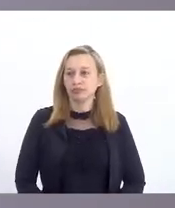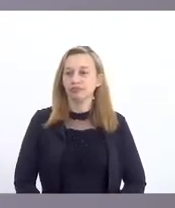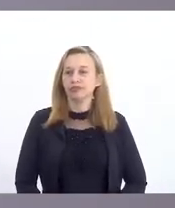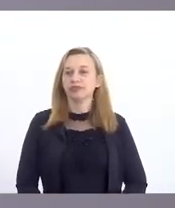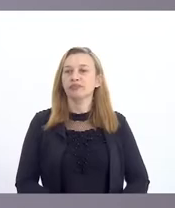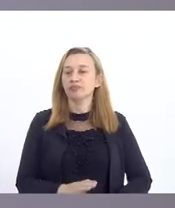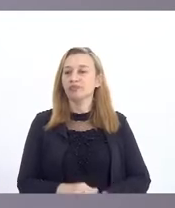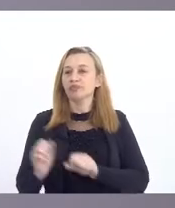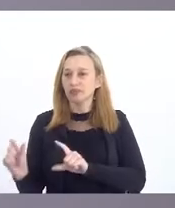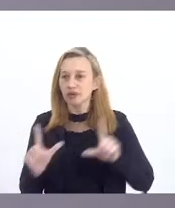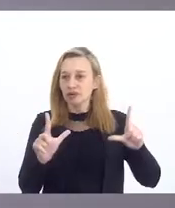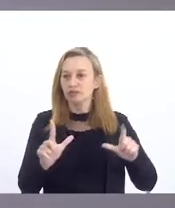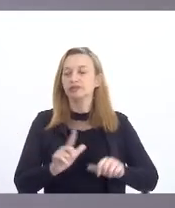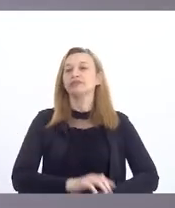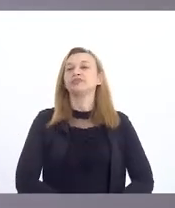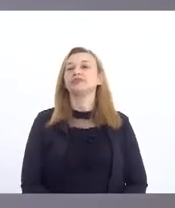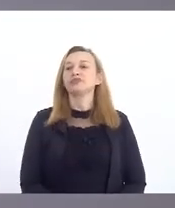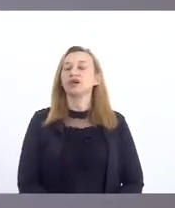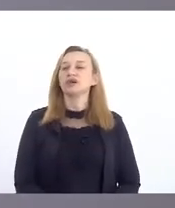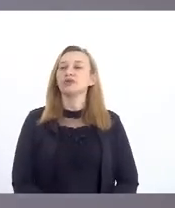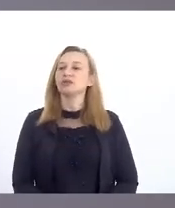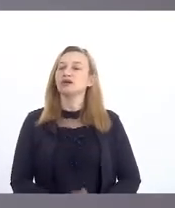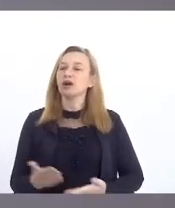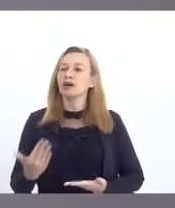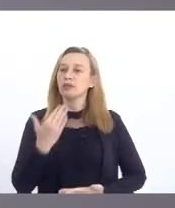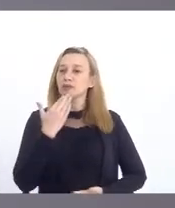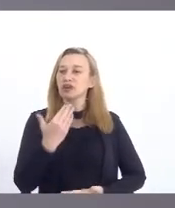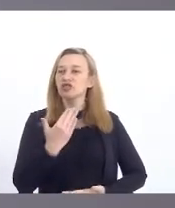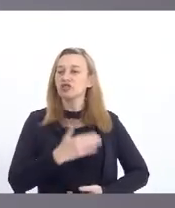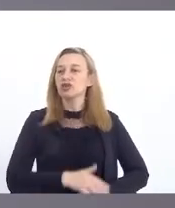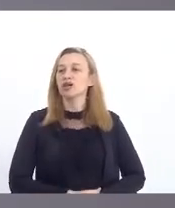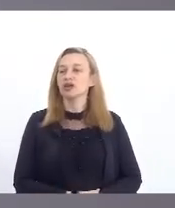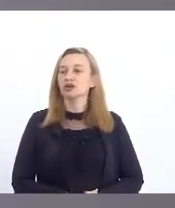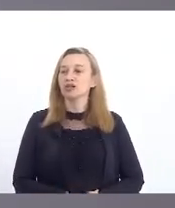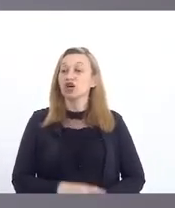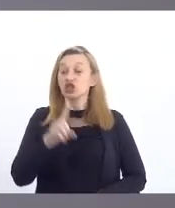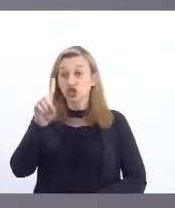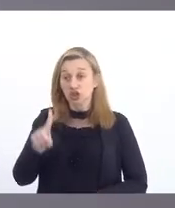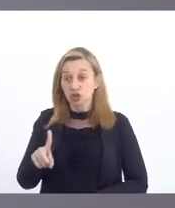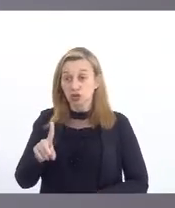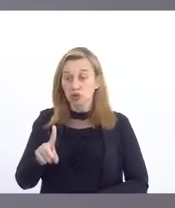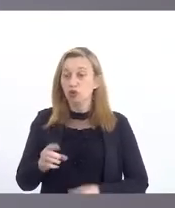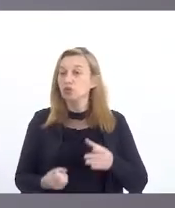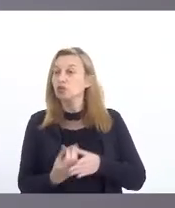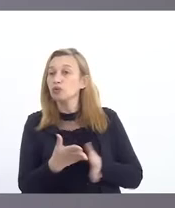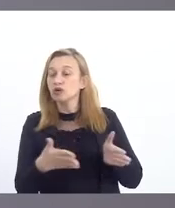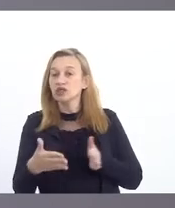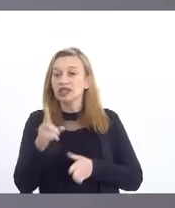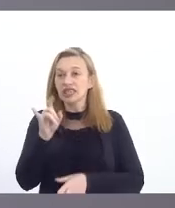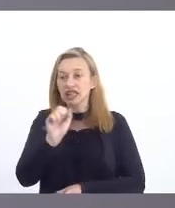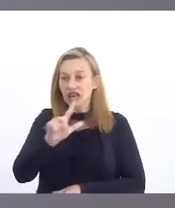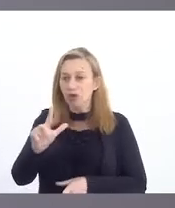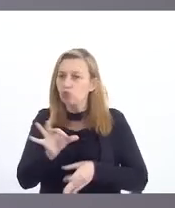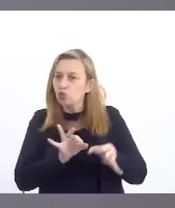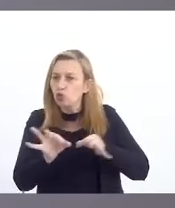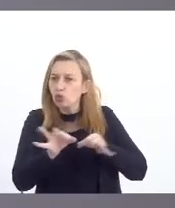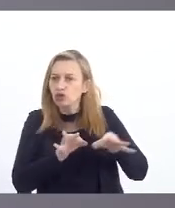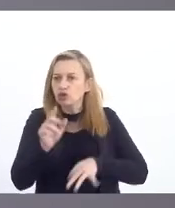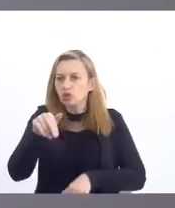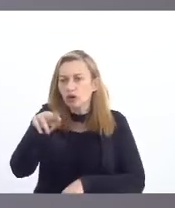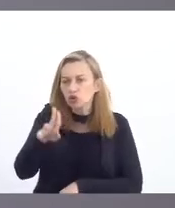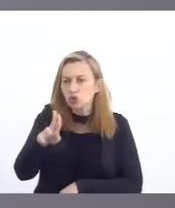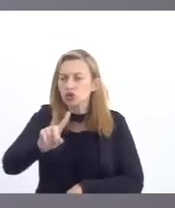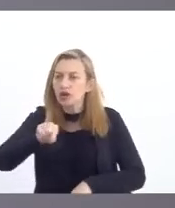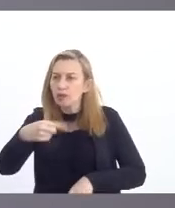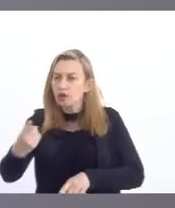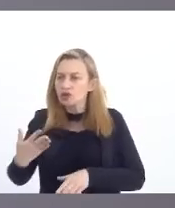um. Aí. Eu vou passar a palavra ao diretor de produção, Daniel, que passou toda a modernização do Guandu, ele vai falar um pouco, depois